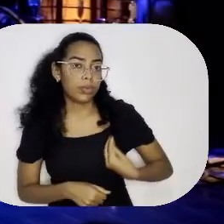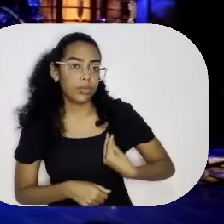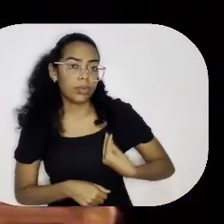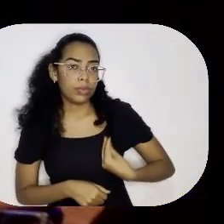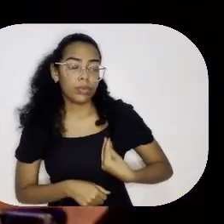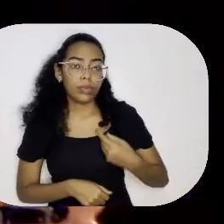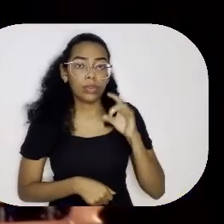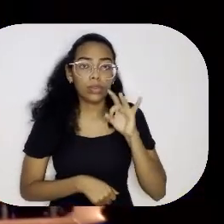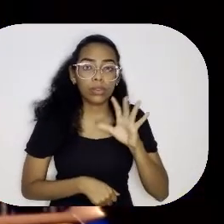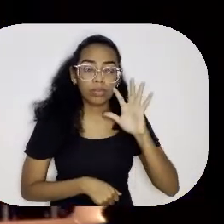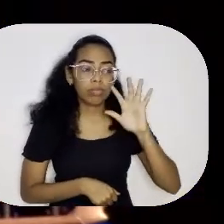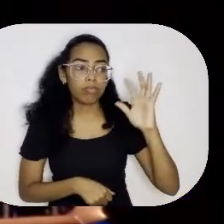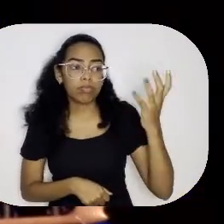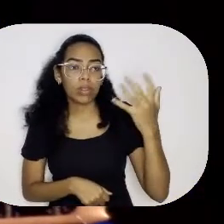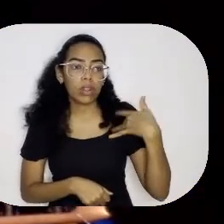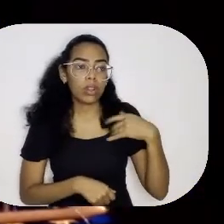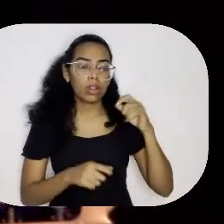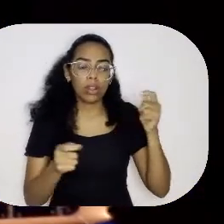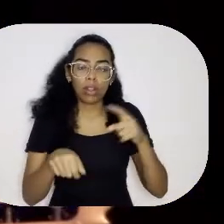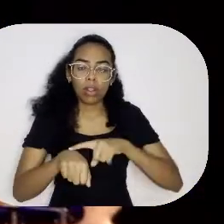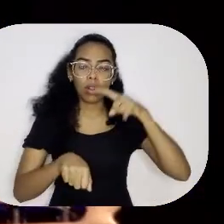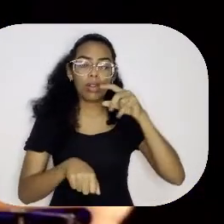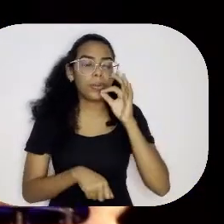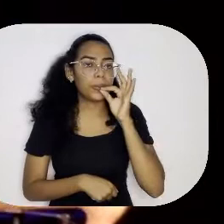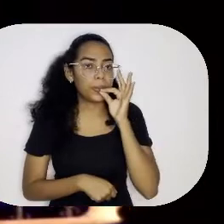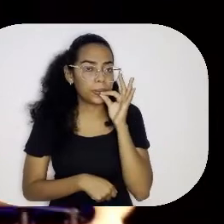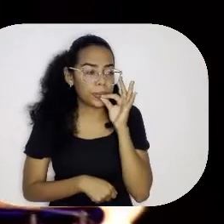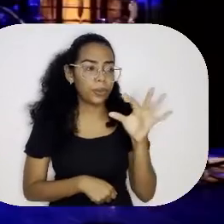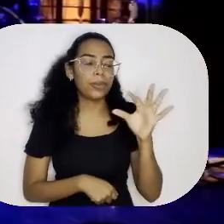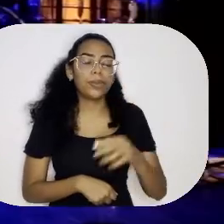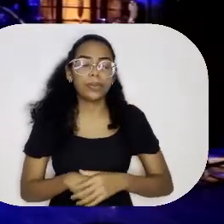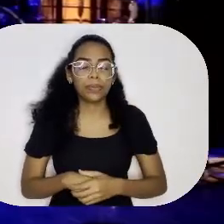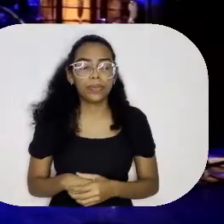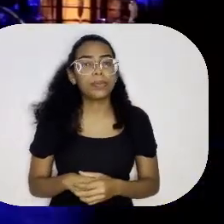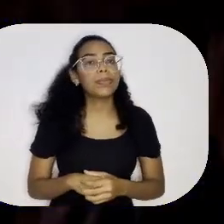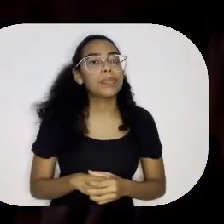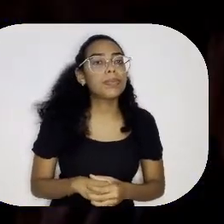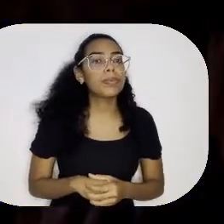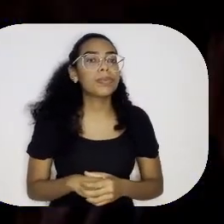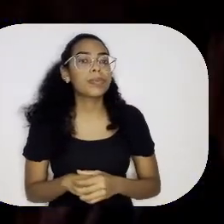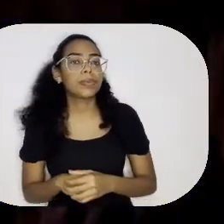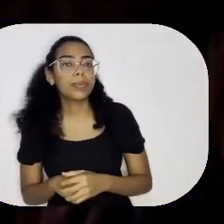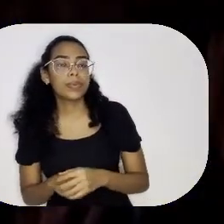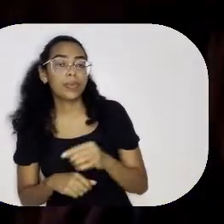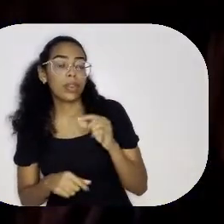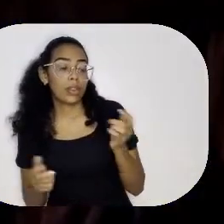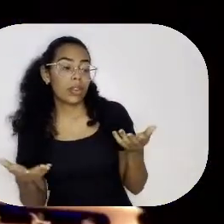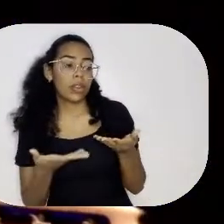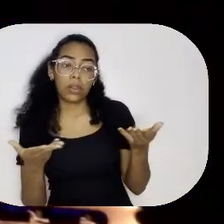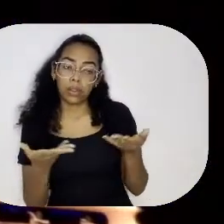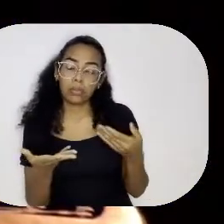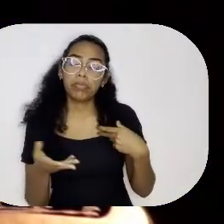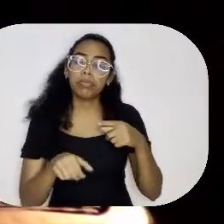A partida da vida só acaba no apito final. Além do tempo normal,